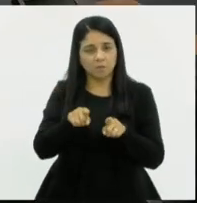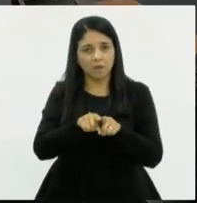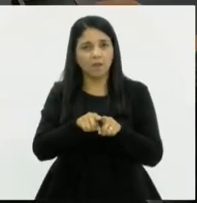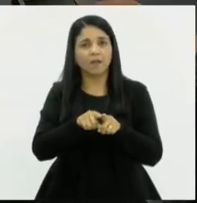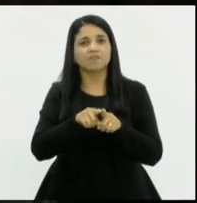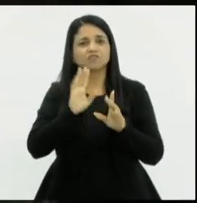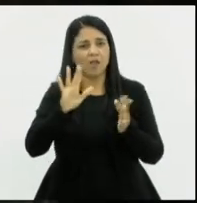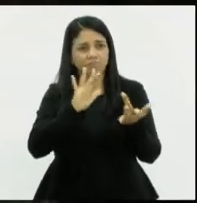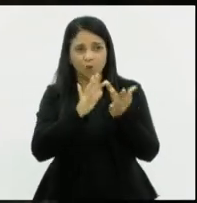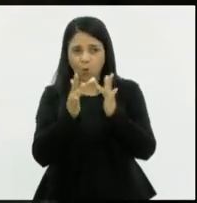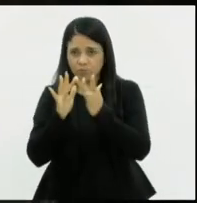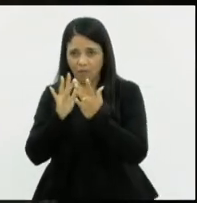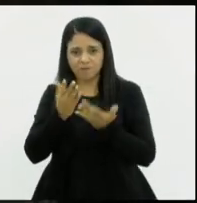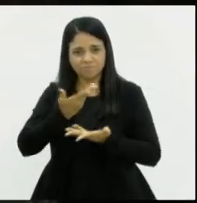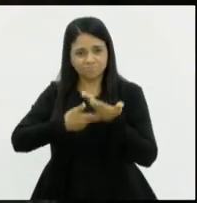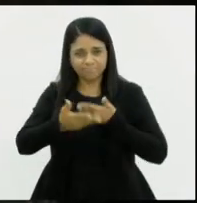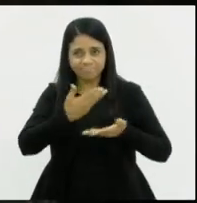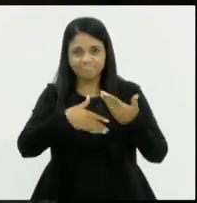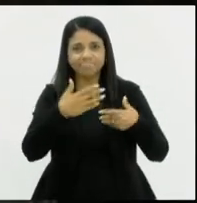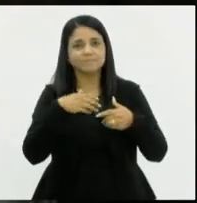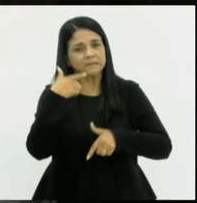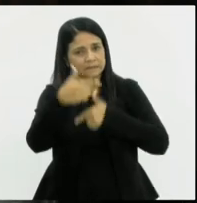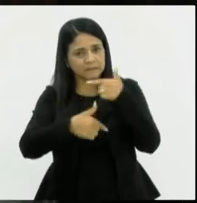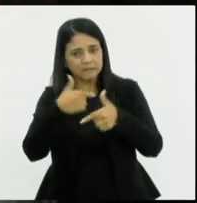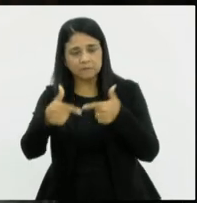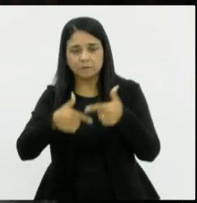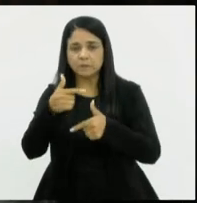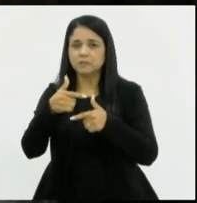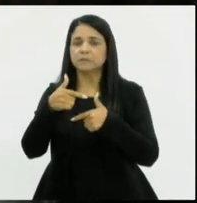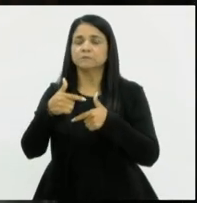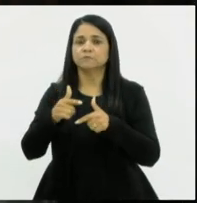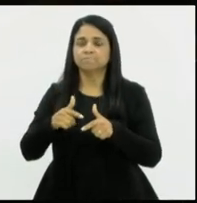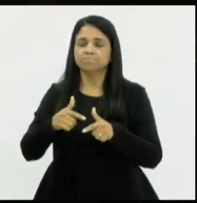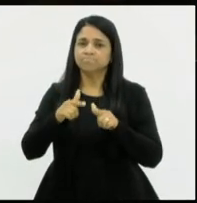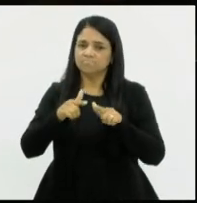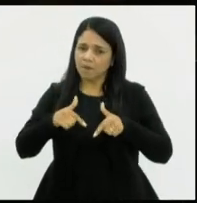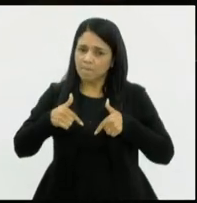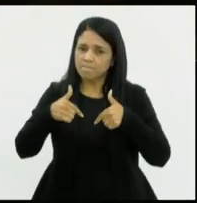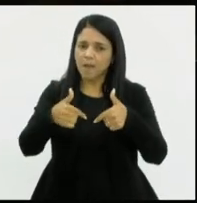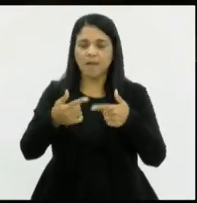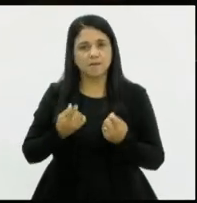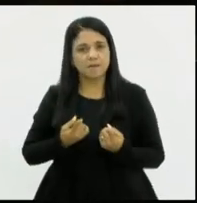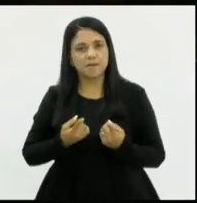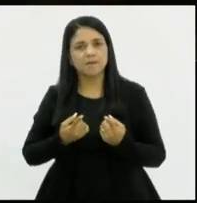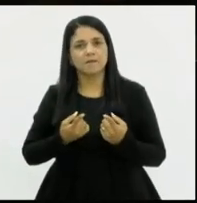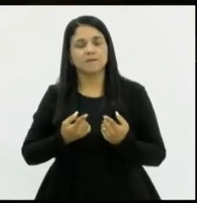também bastante, trabalhar juntas por essa bandeira, por essa causa do autismo.